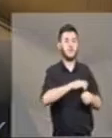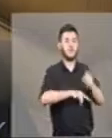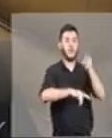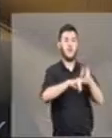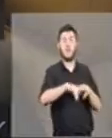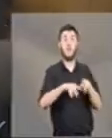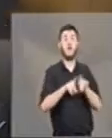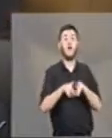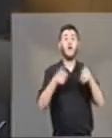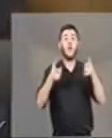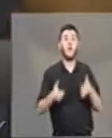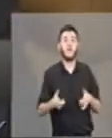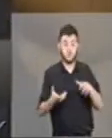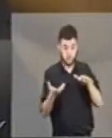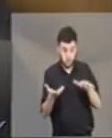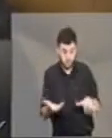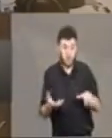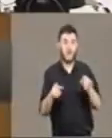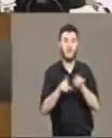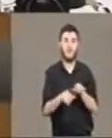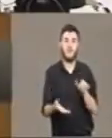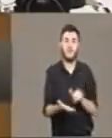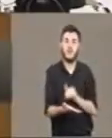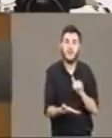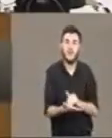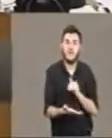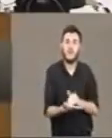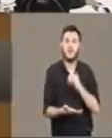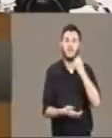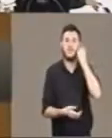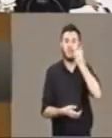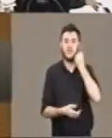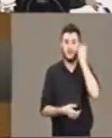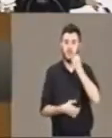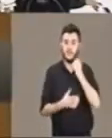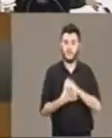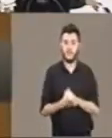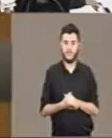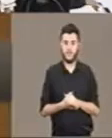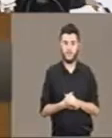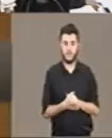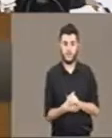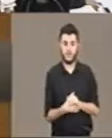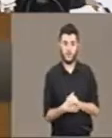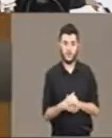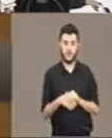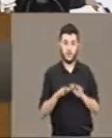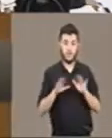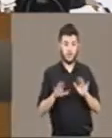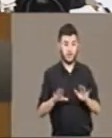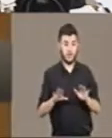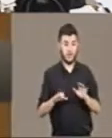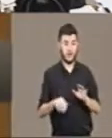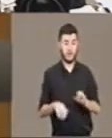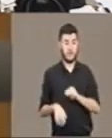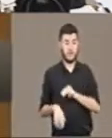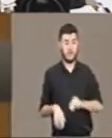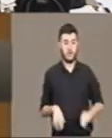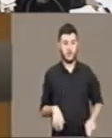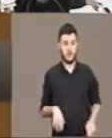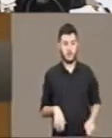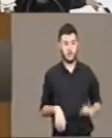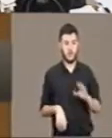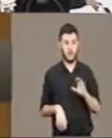parlamentar. Ministro Celso de Mello, só uma questão para comprovar duas questões. Primeiro, no caso